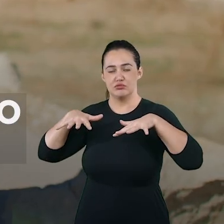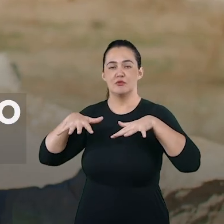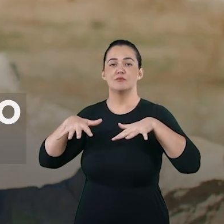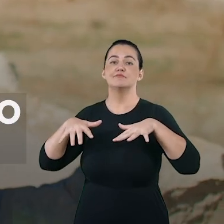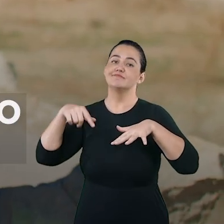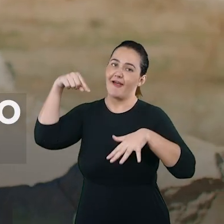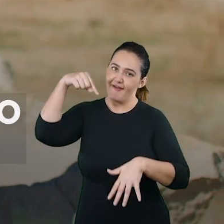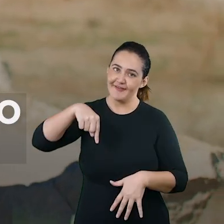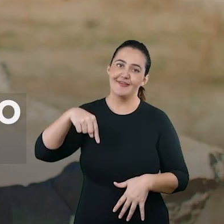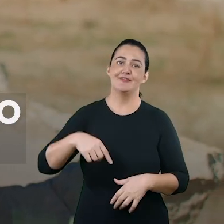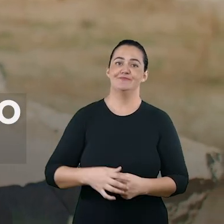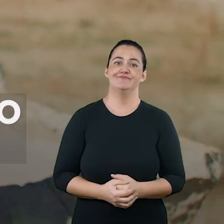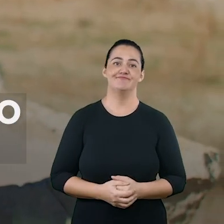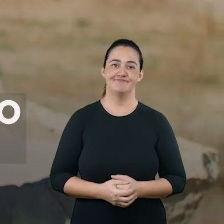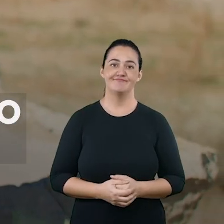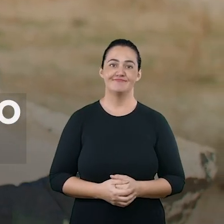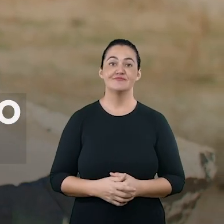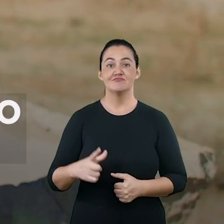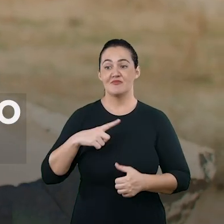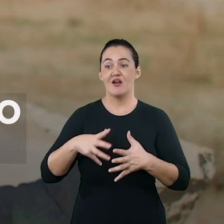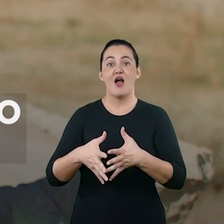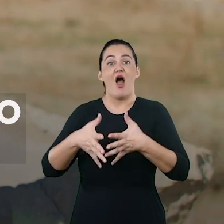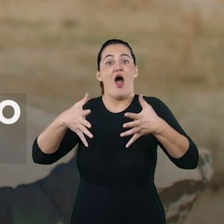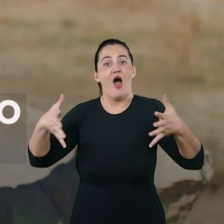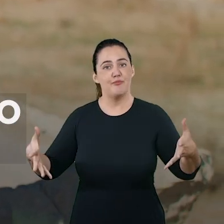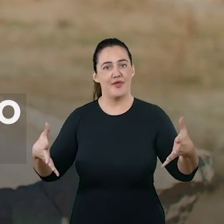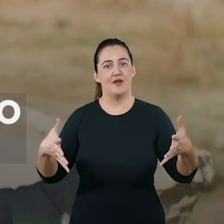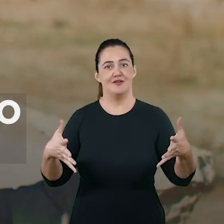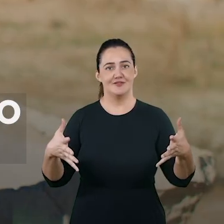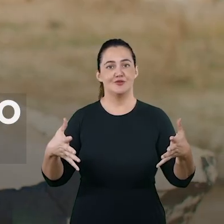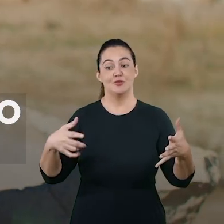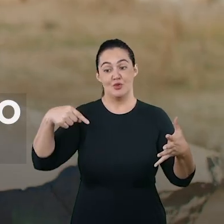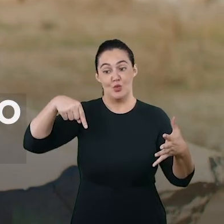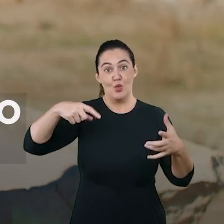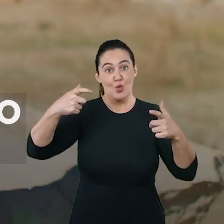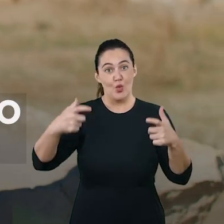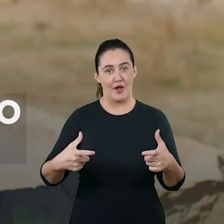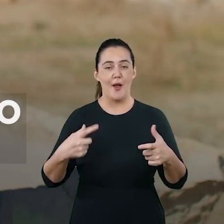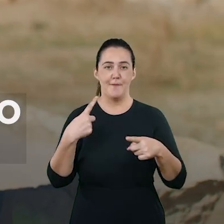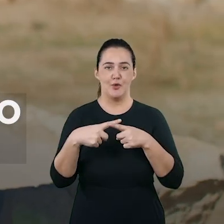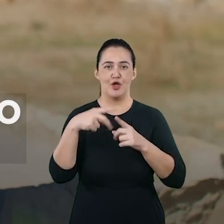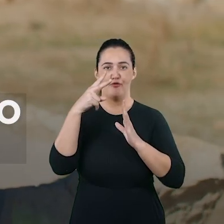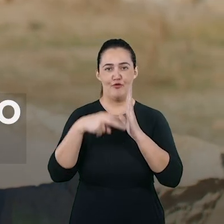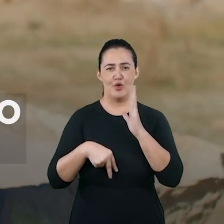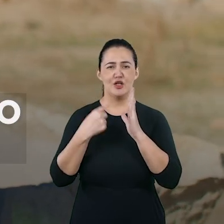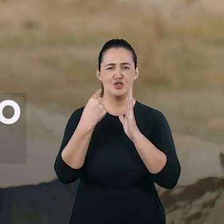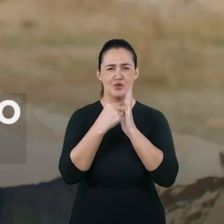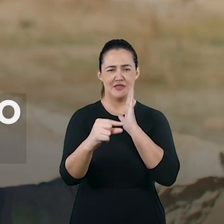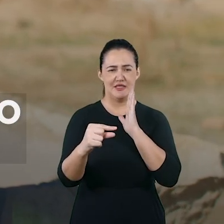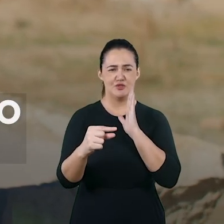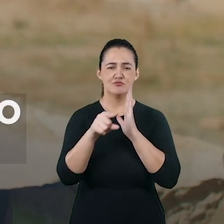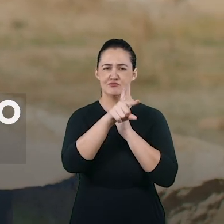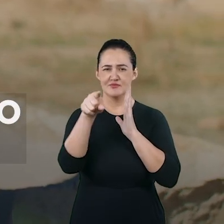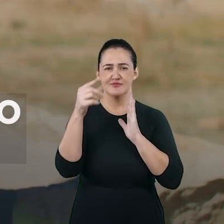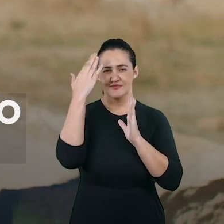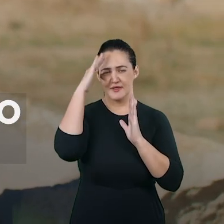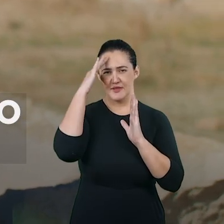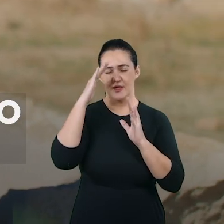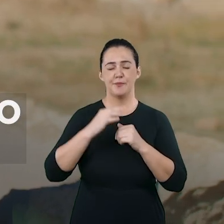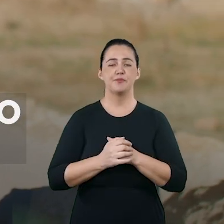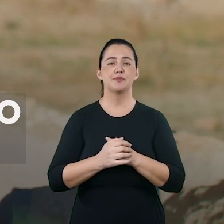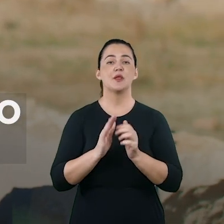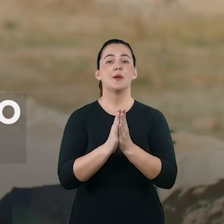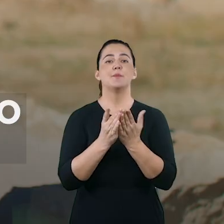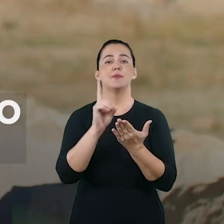onde? Onde eu estou aqui, justamente nesse lugar, porque eu vou ler apenas essa passagem para vocês. A Bíblia